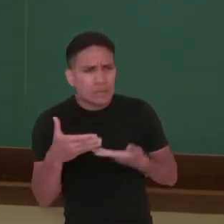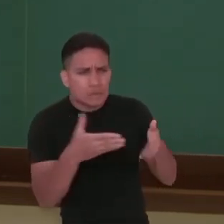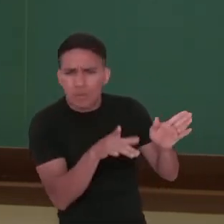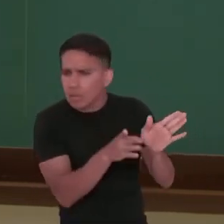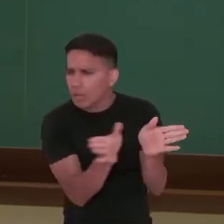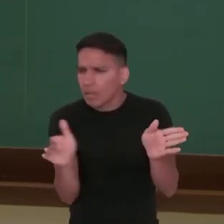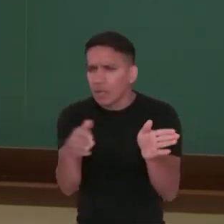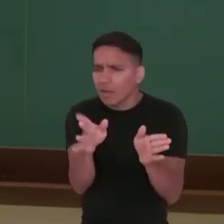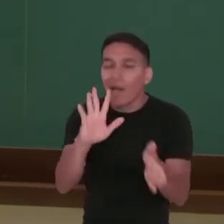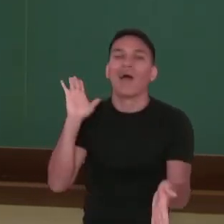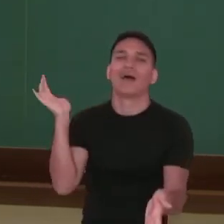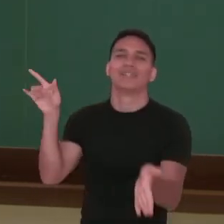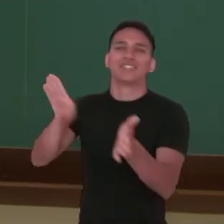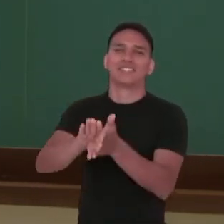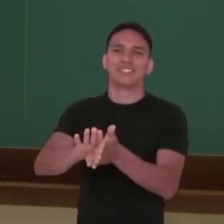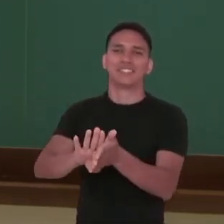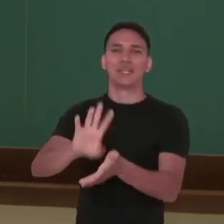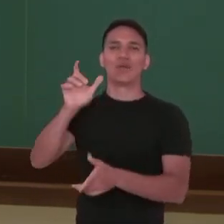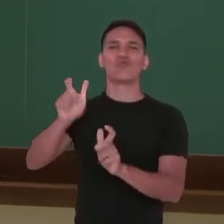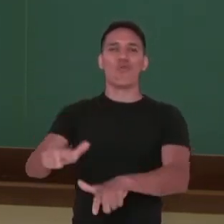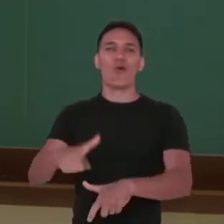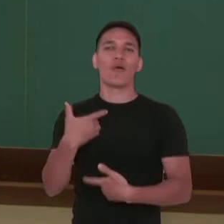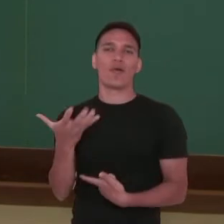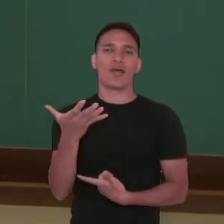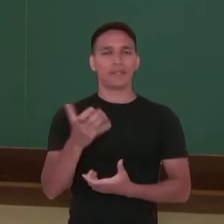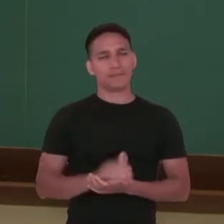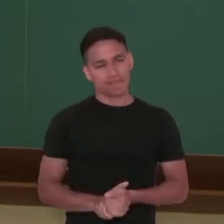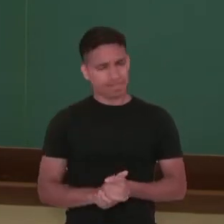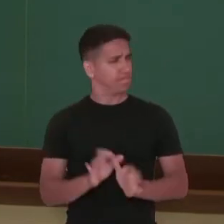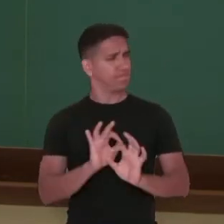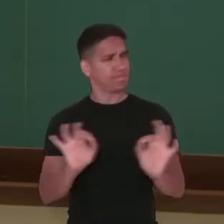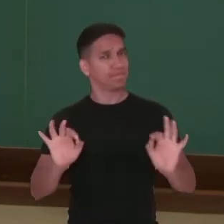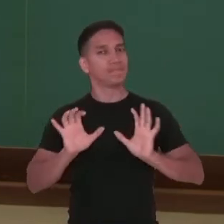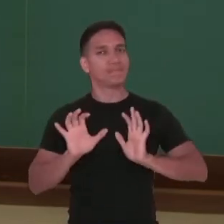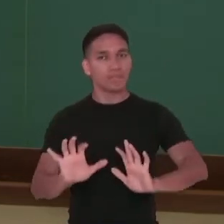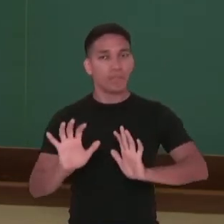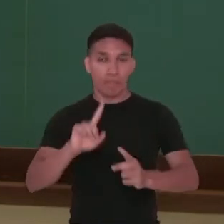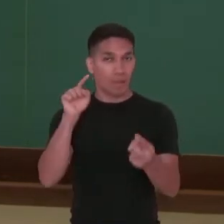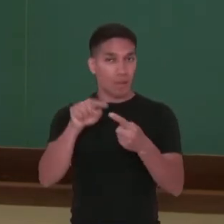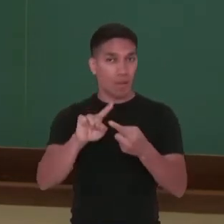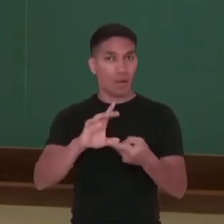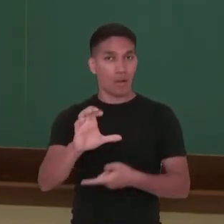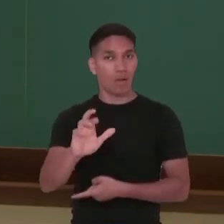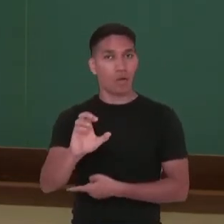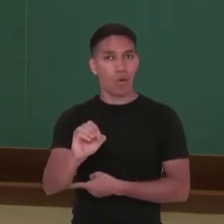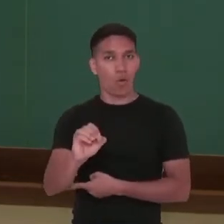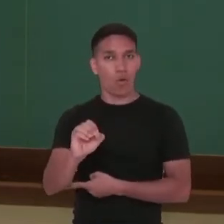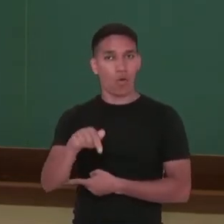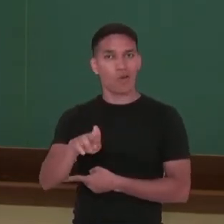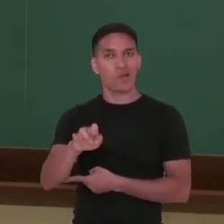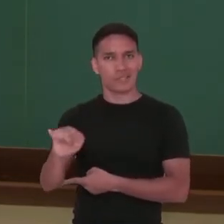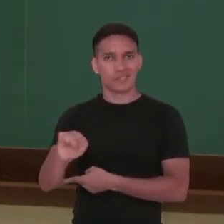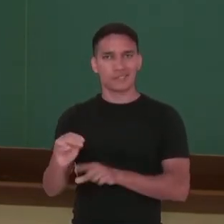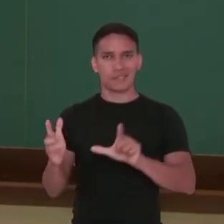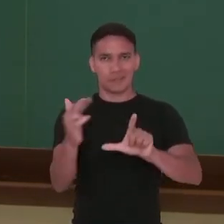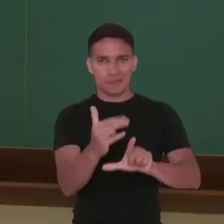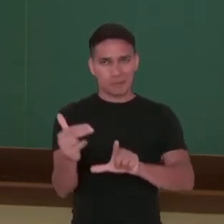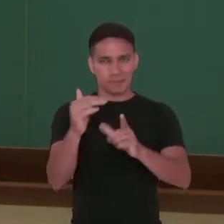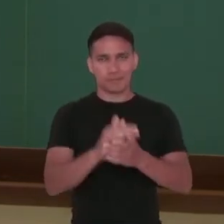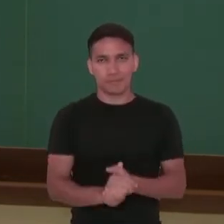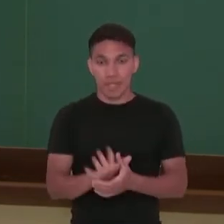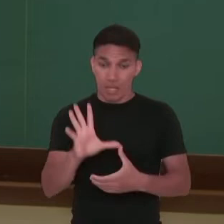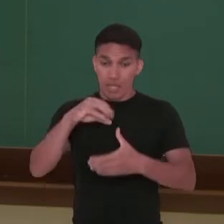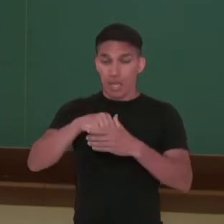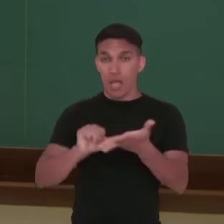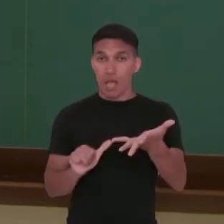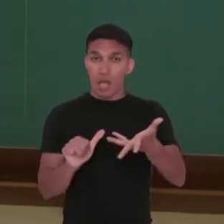entendeu? E chego até o local que eu quero. Maravilha! Então esse é um croqui. Dentro dos elementos que